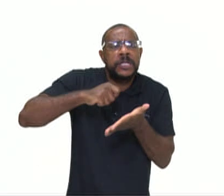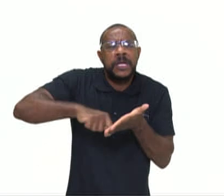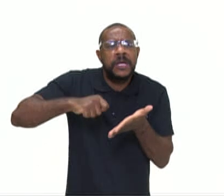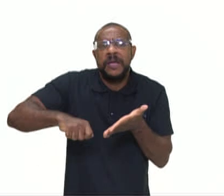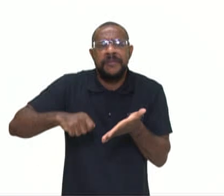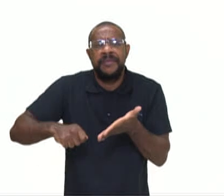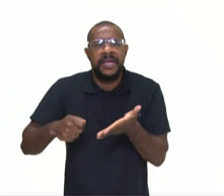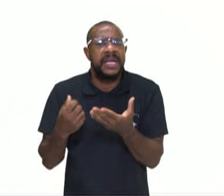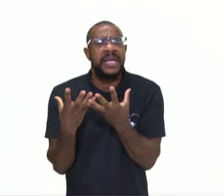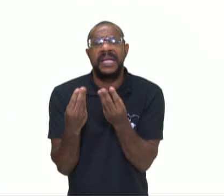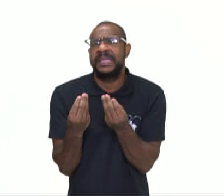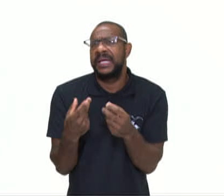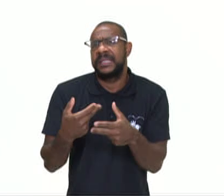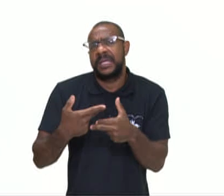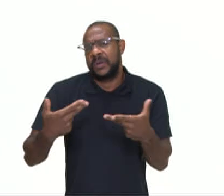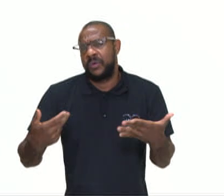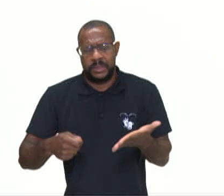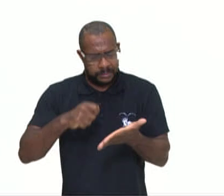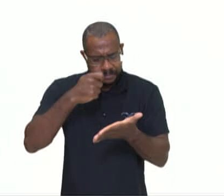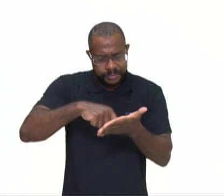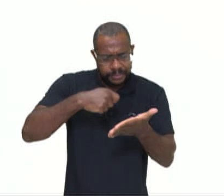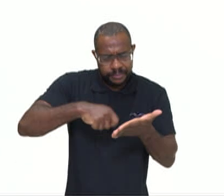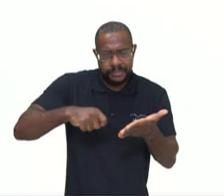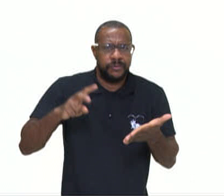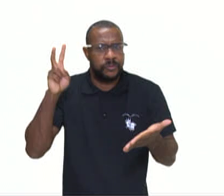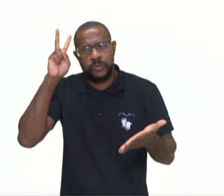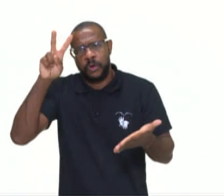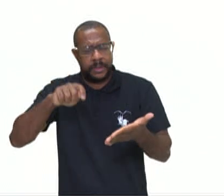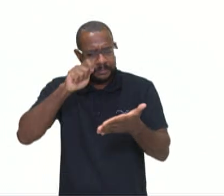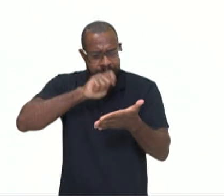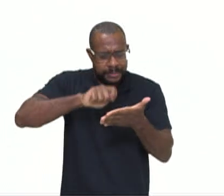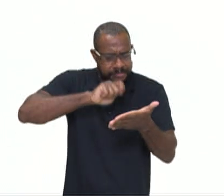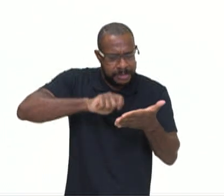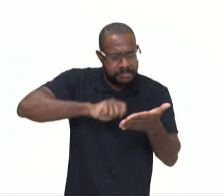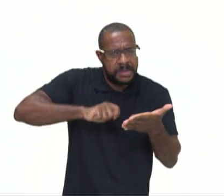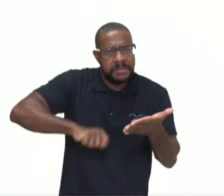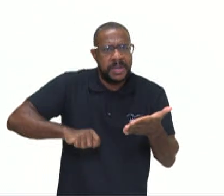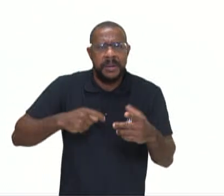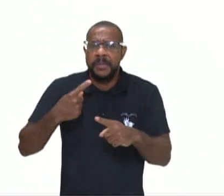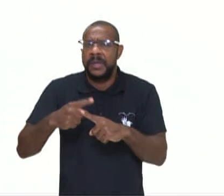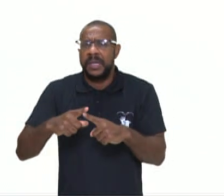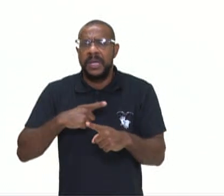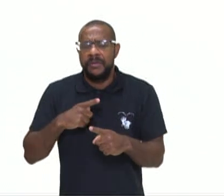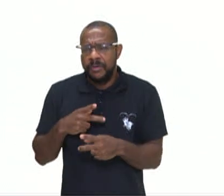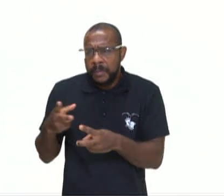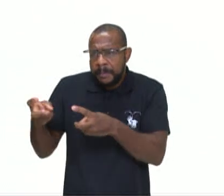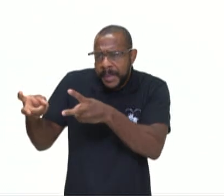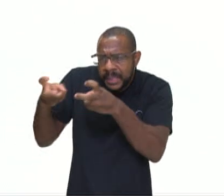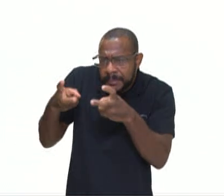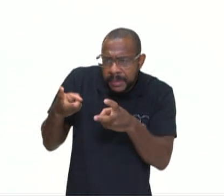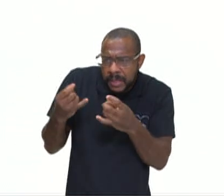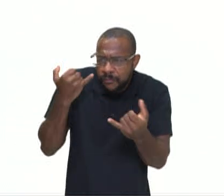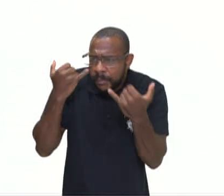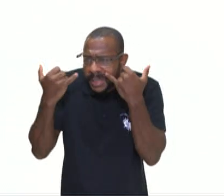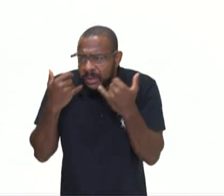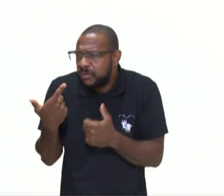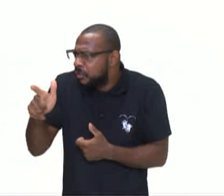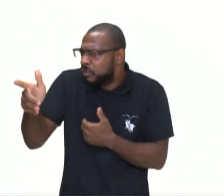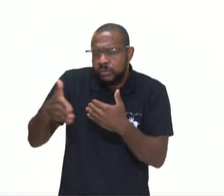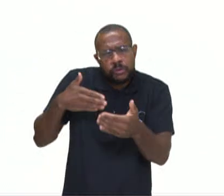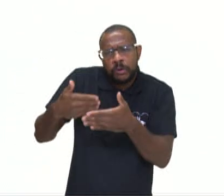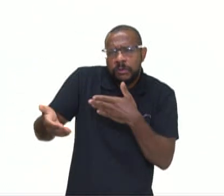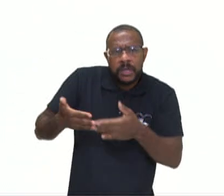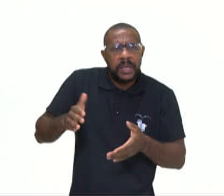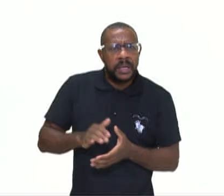tanta perícia, tanta requer? Que ofício tal não há notícia de outro qualquer? O que